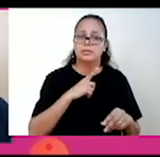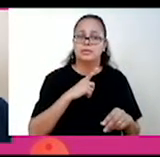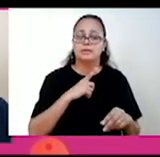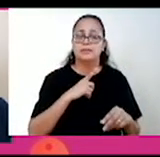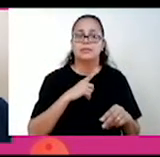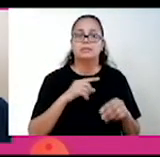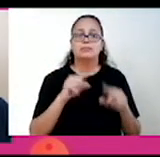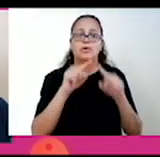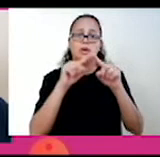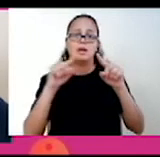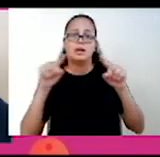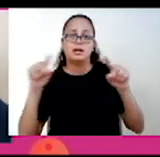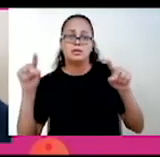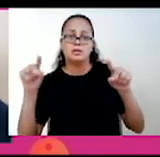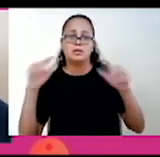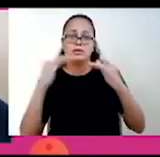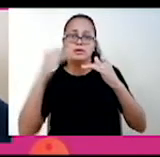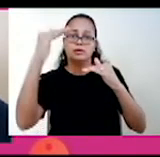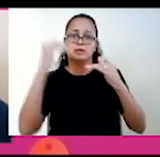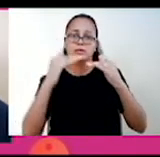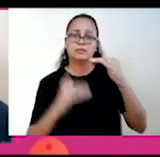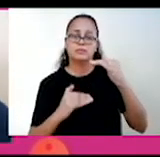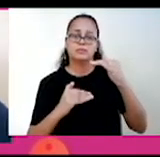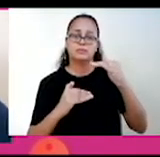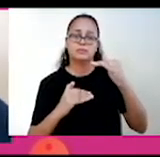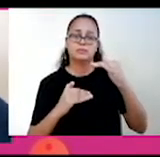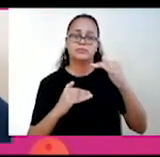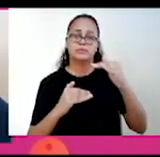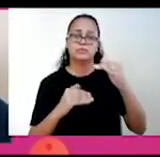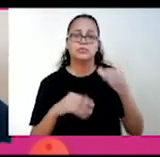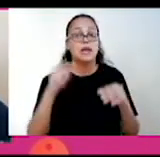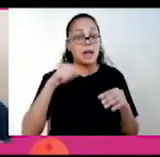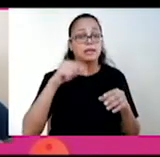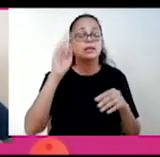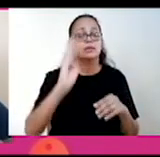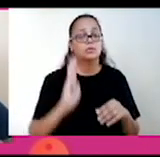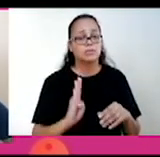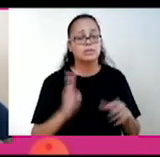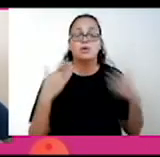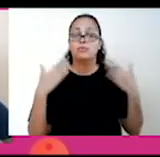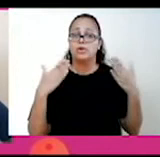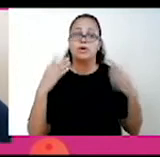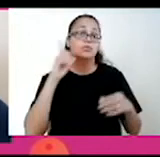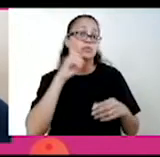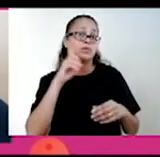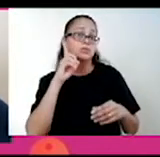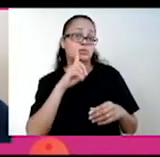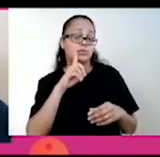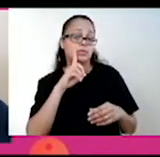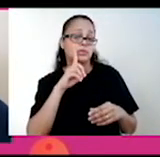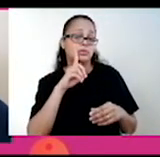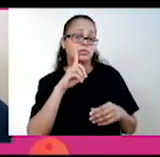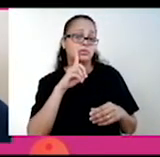que divide o hemisfério norte do hemisfério sul, né? Então, vamos dizer assim, enquanto no Brasil, por exemplo, é verão, nos Estados Unidos, que está no